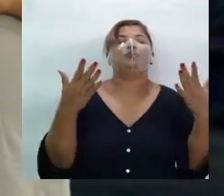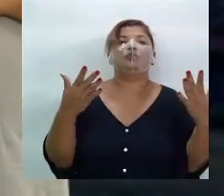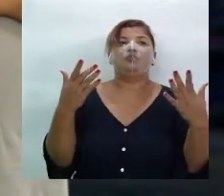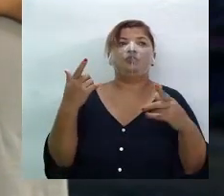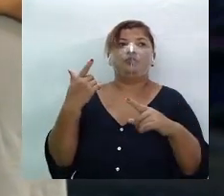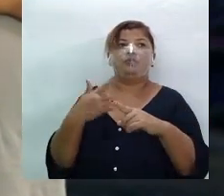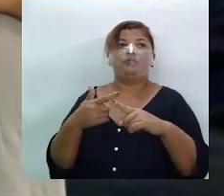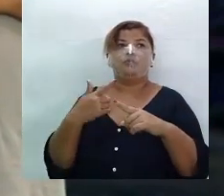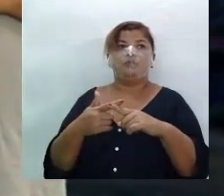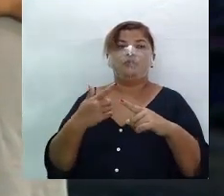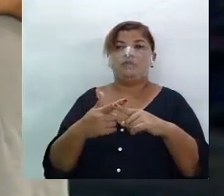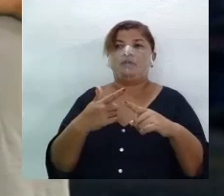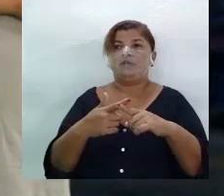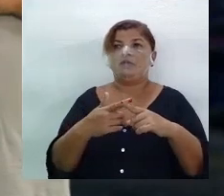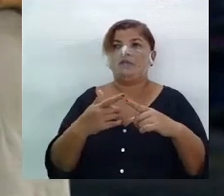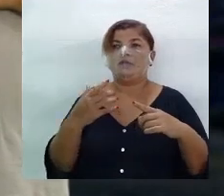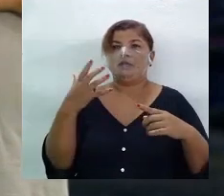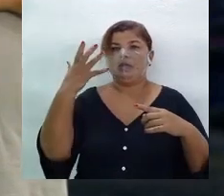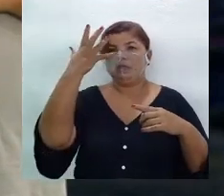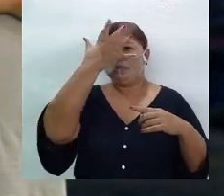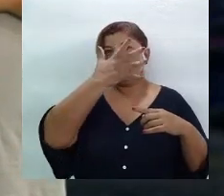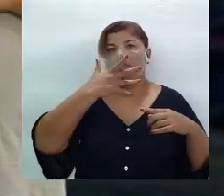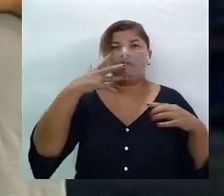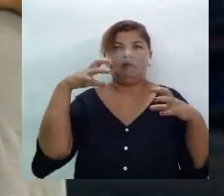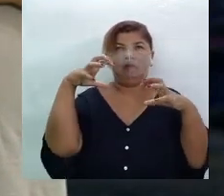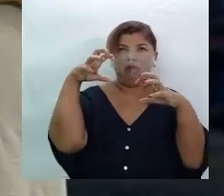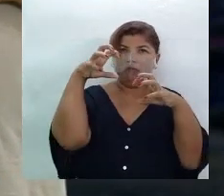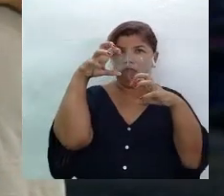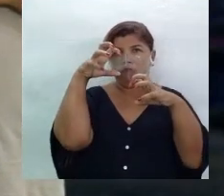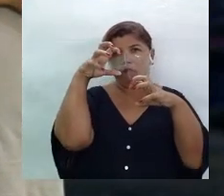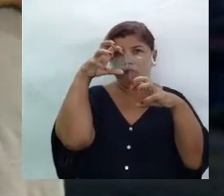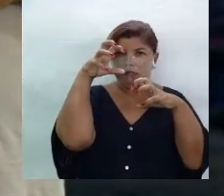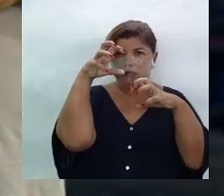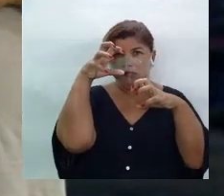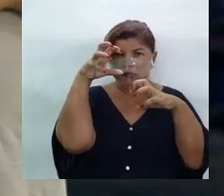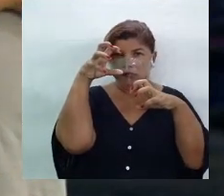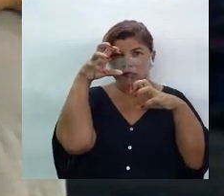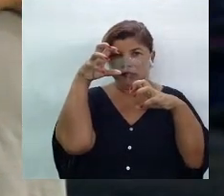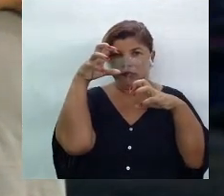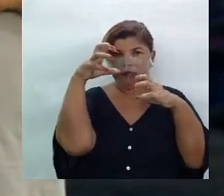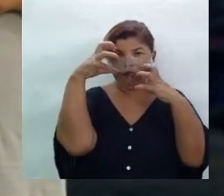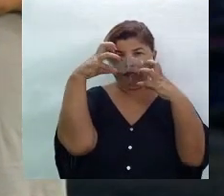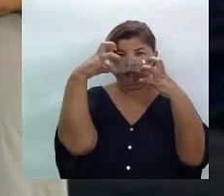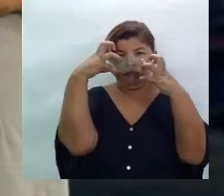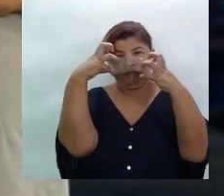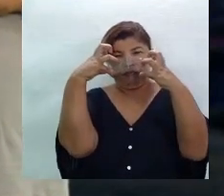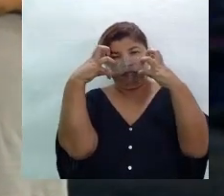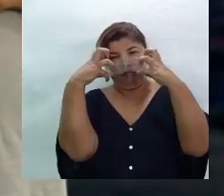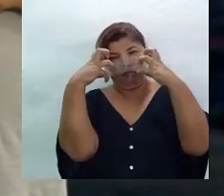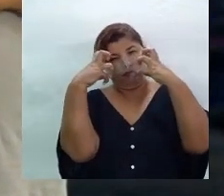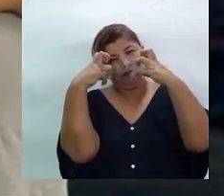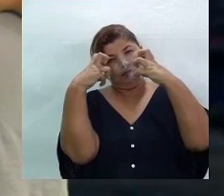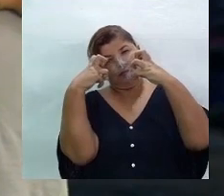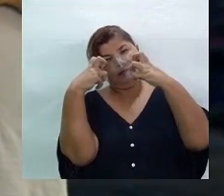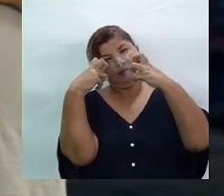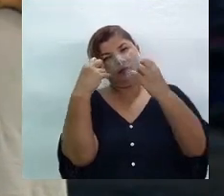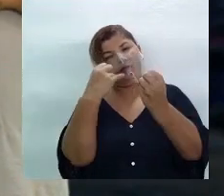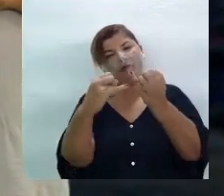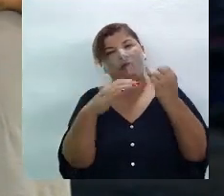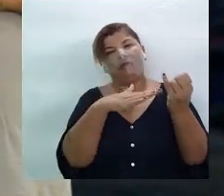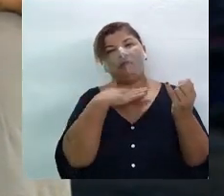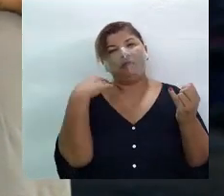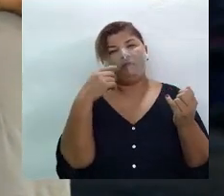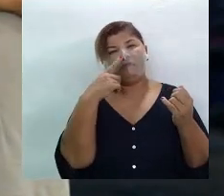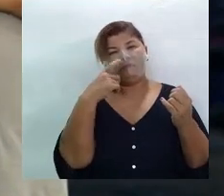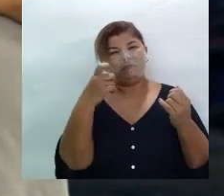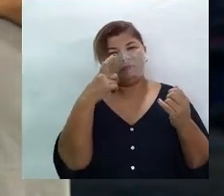porque ele está com a cara completamente desfigurada, como se estivesse ainda em estado de putrefação, estado de carne podre, e